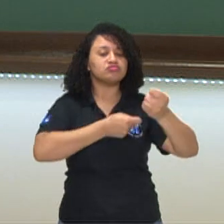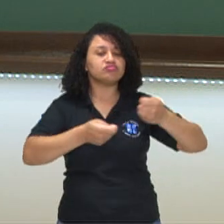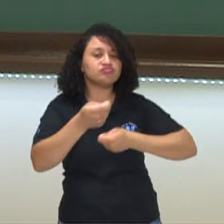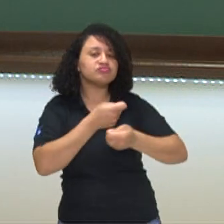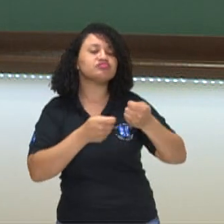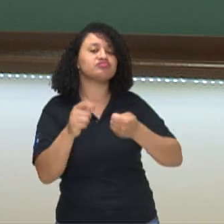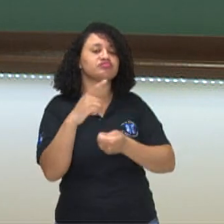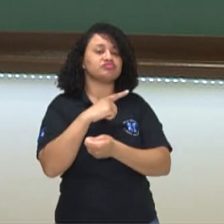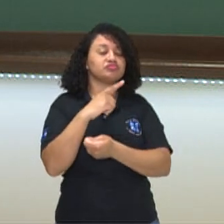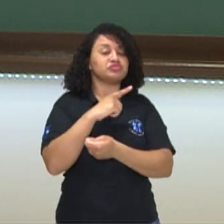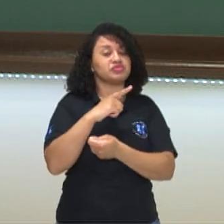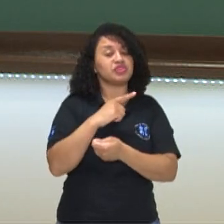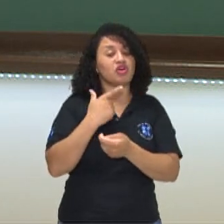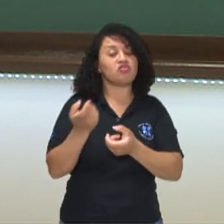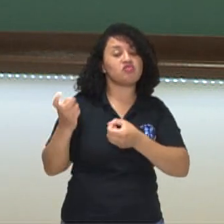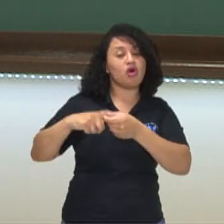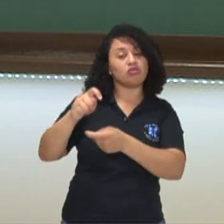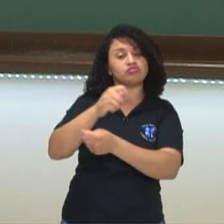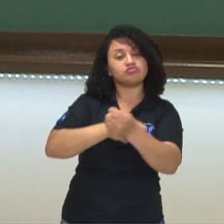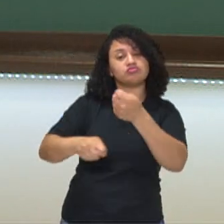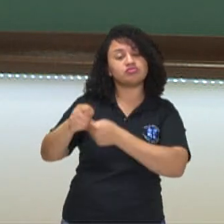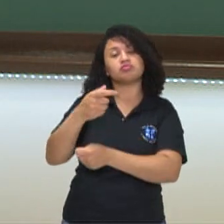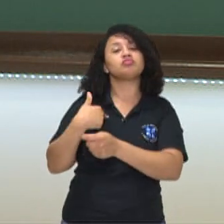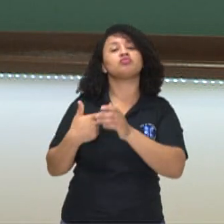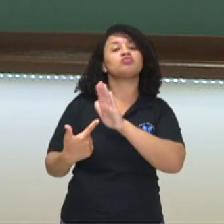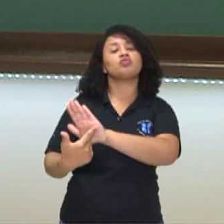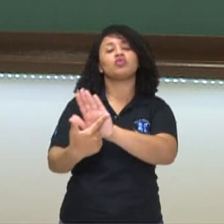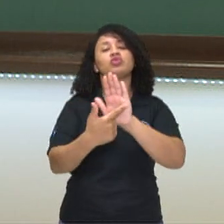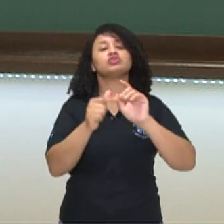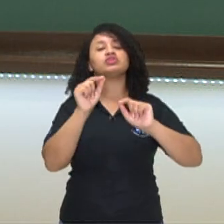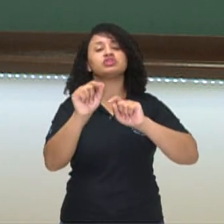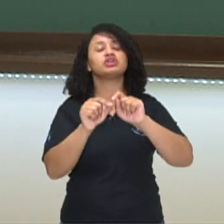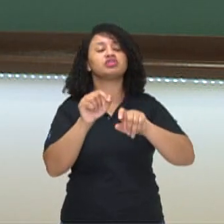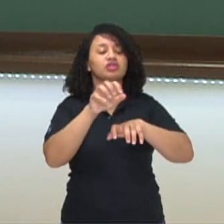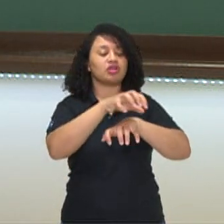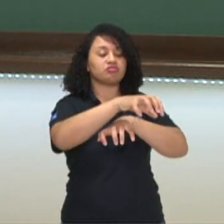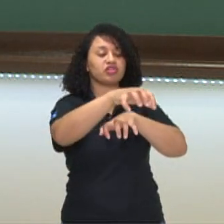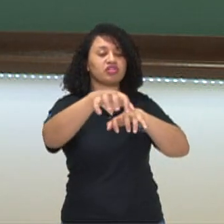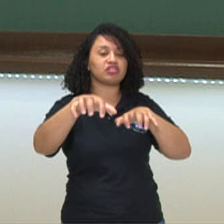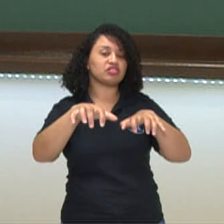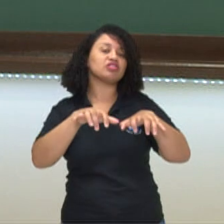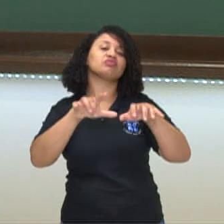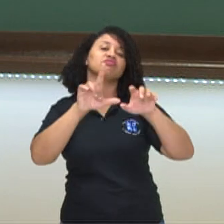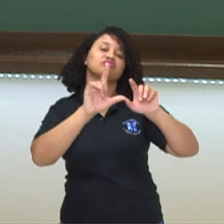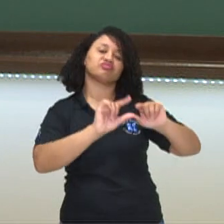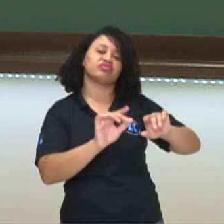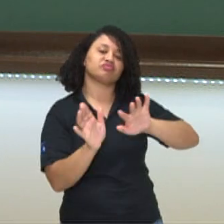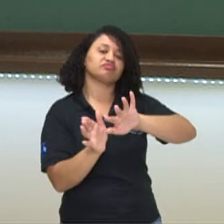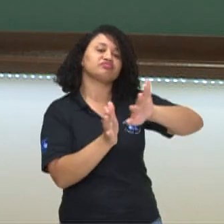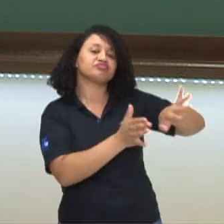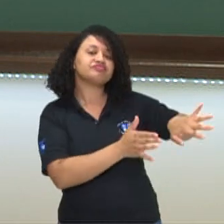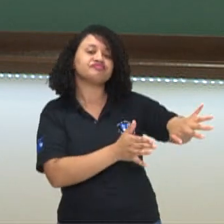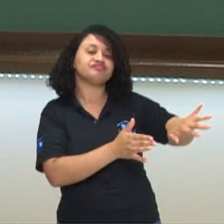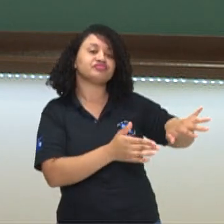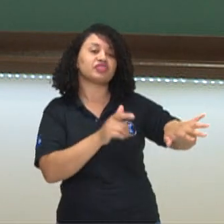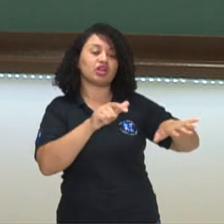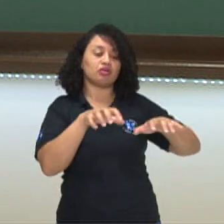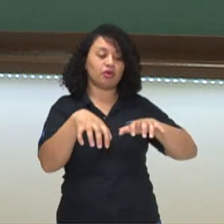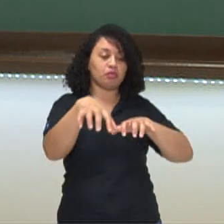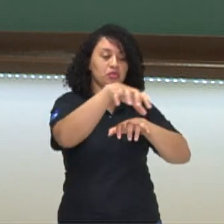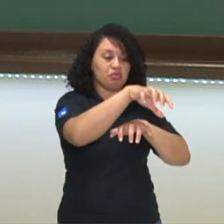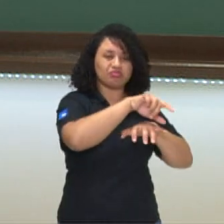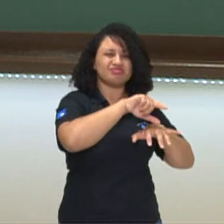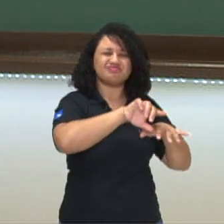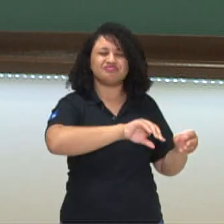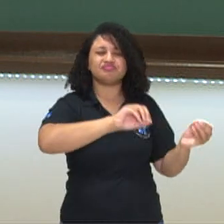esse retorno do comércio com a decadência do feudalismo, né? Então as pessoas passam a sair do feudo e passam